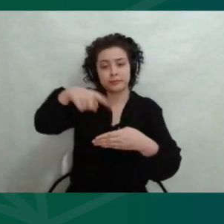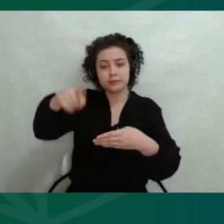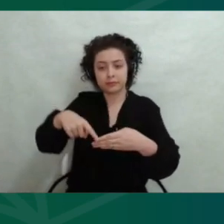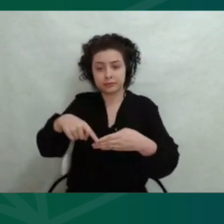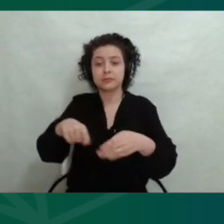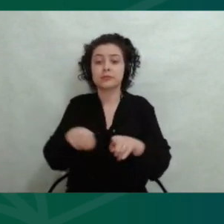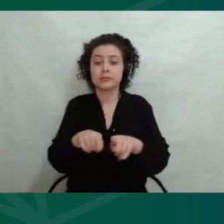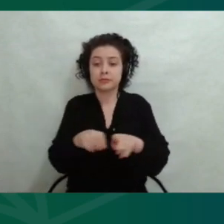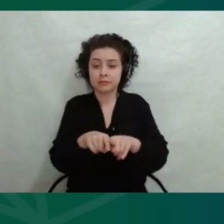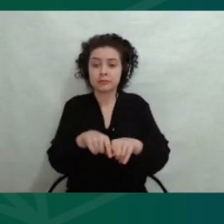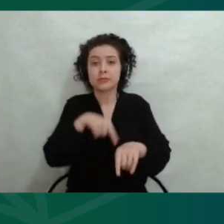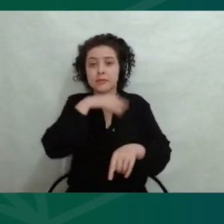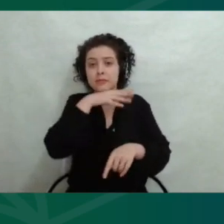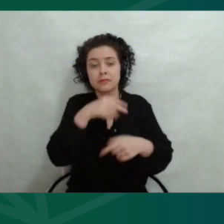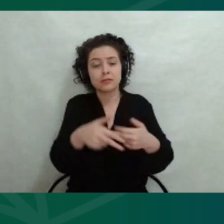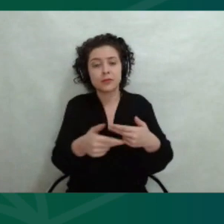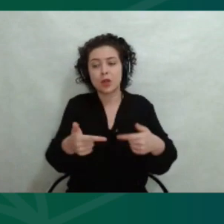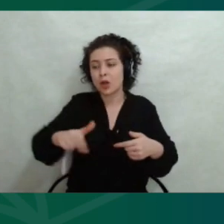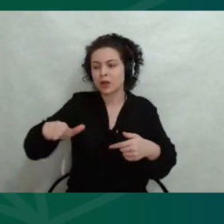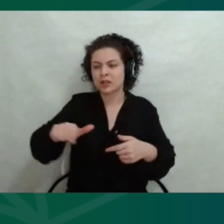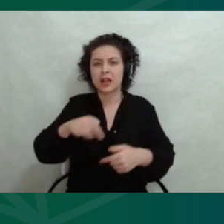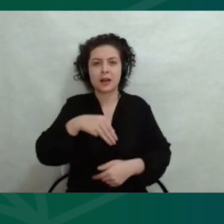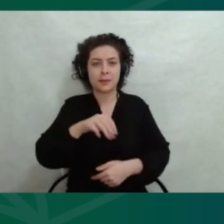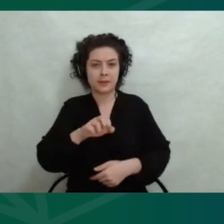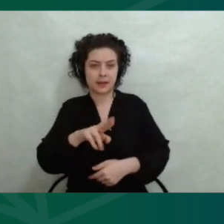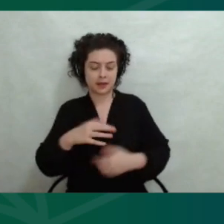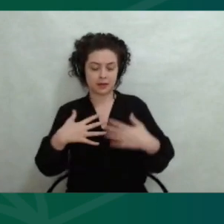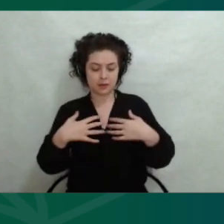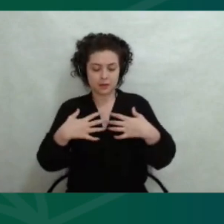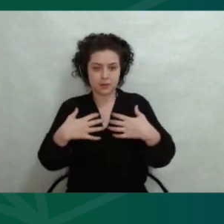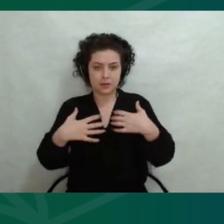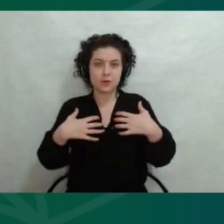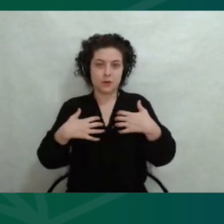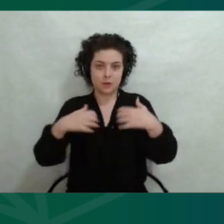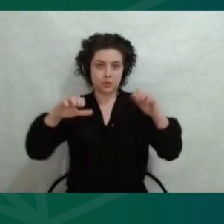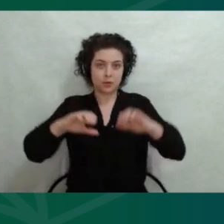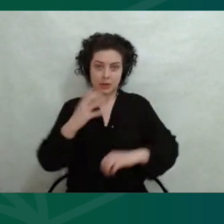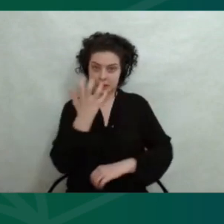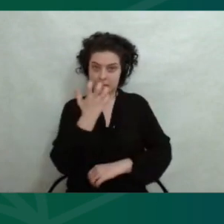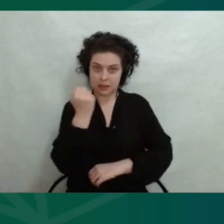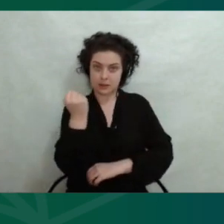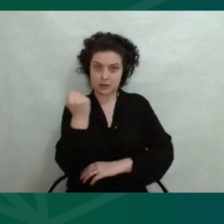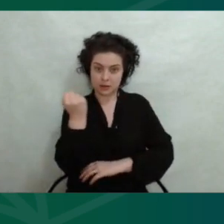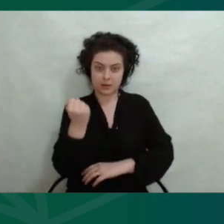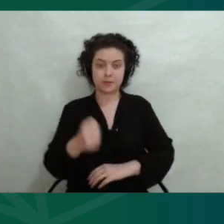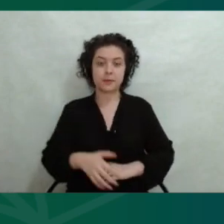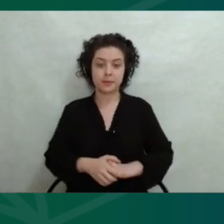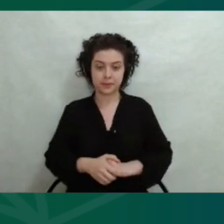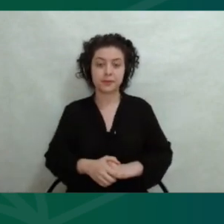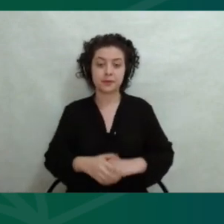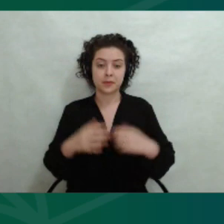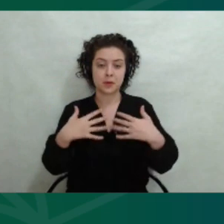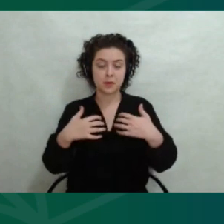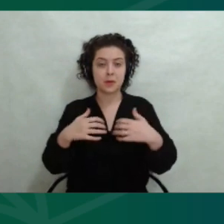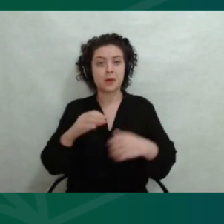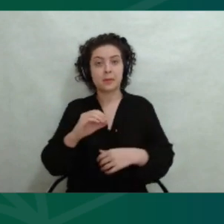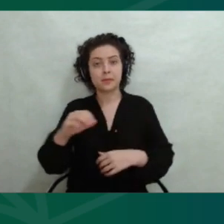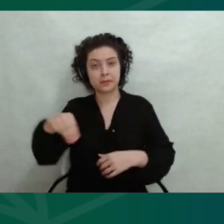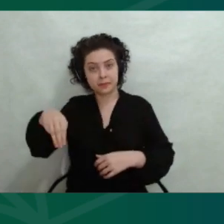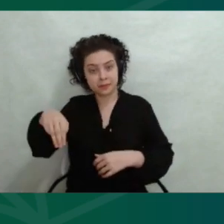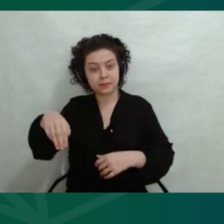e foi conhecida como MERS, que é a Síndrome Respiratória do Middle East, né, do Oriente Médio. Essa